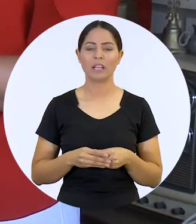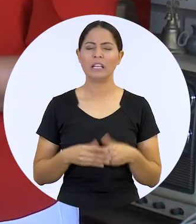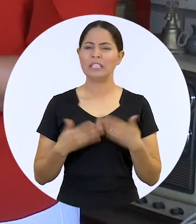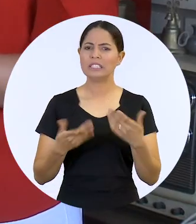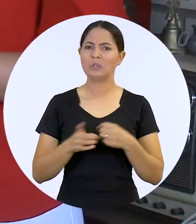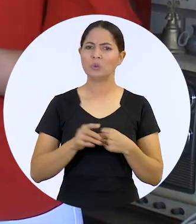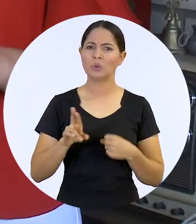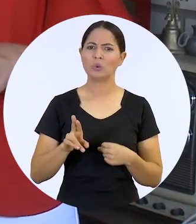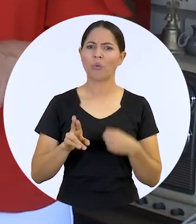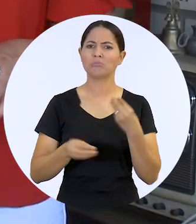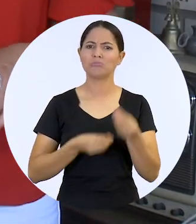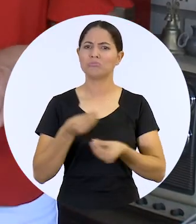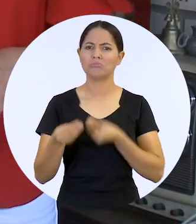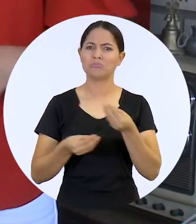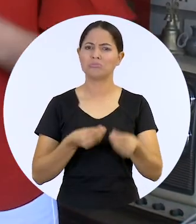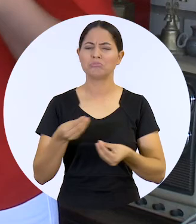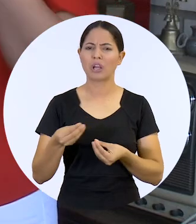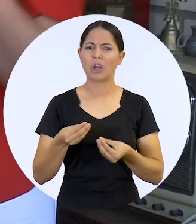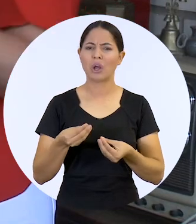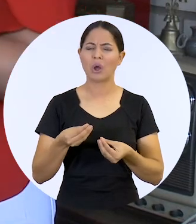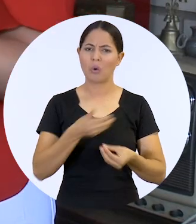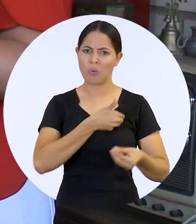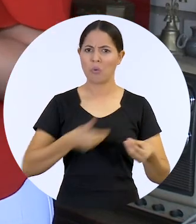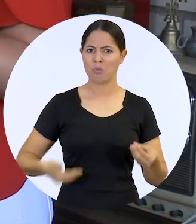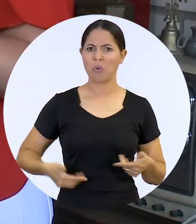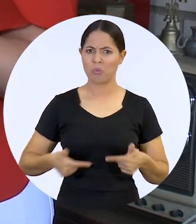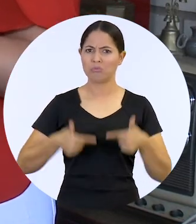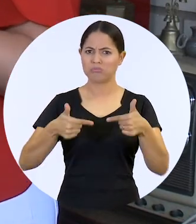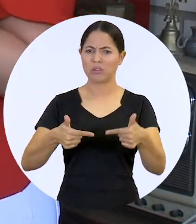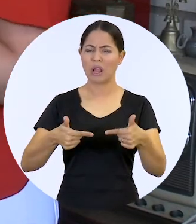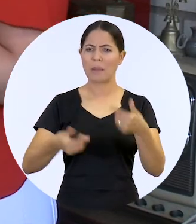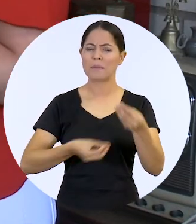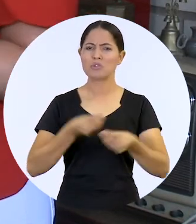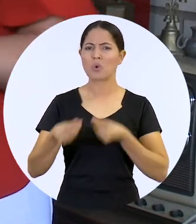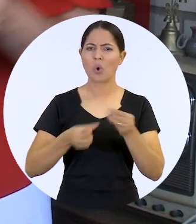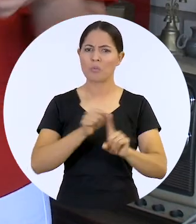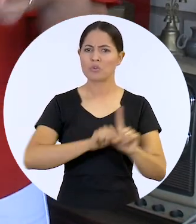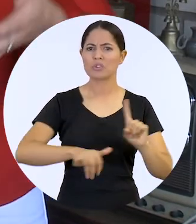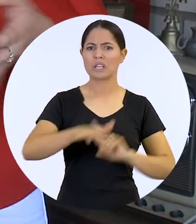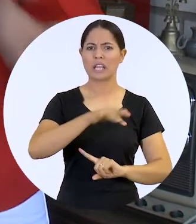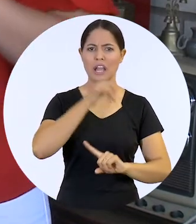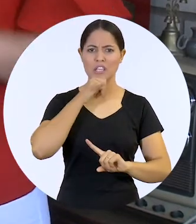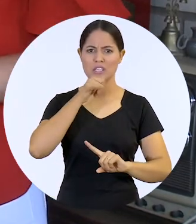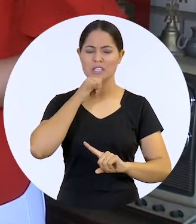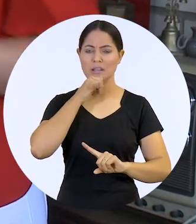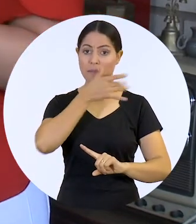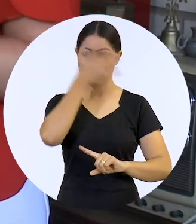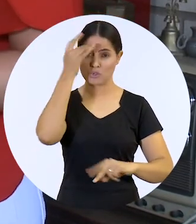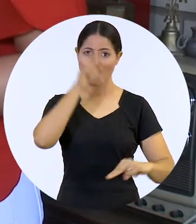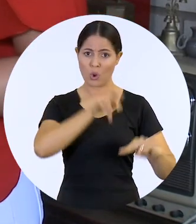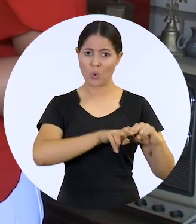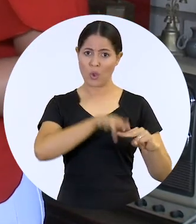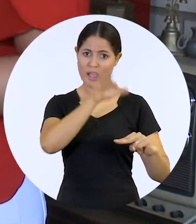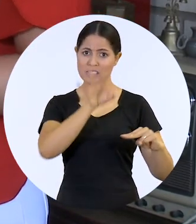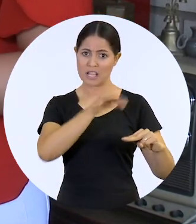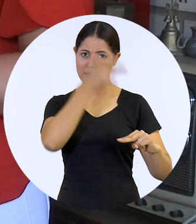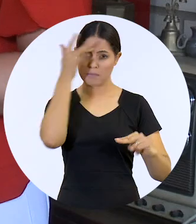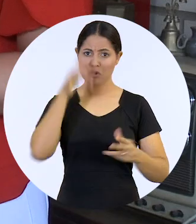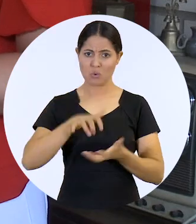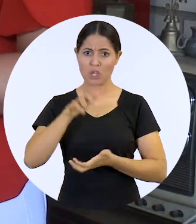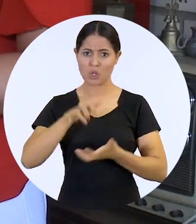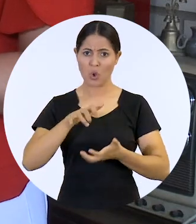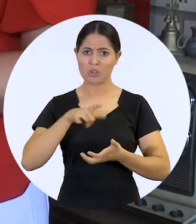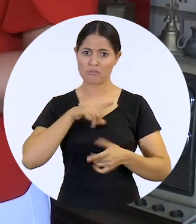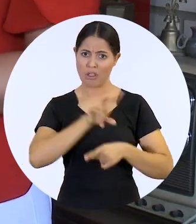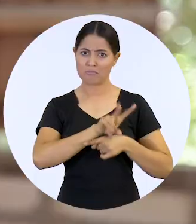Mauro, eu acredito que além do poder público, vale a gente frisar o papel da sociedade. Um exemplo é o assento reservado às pessoas idosas. Sem